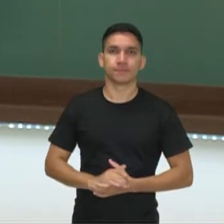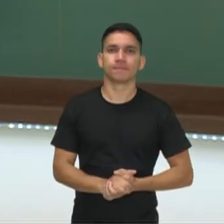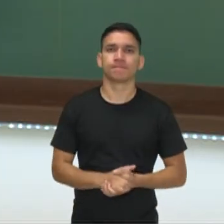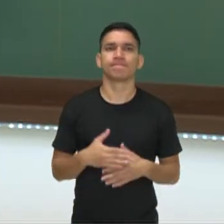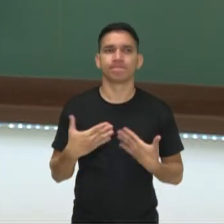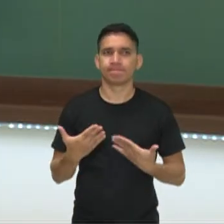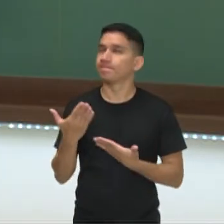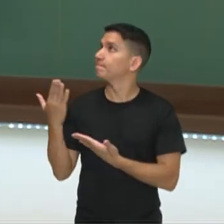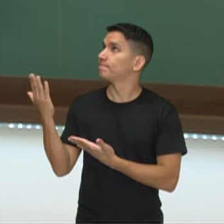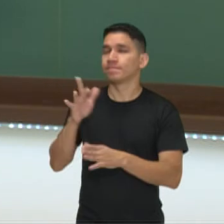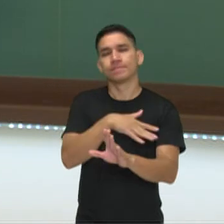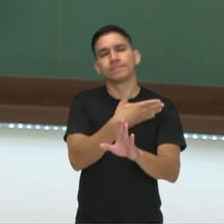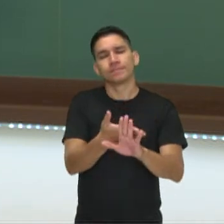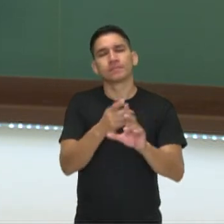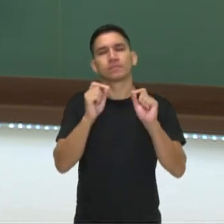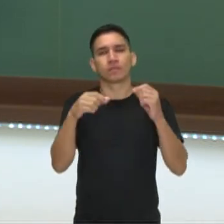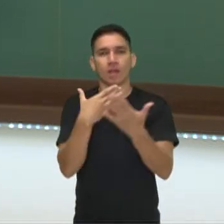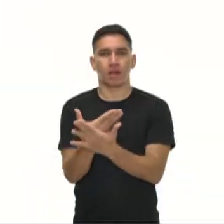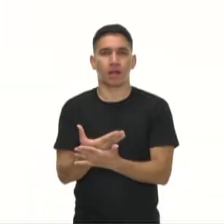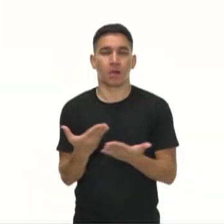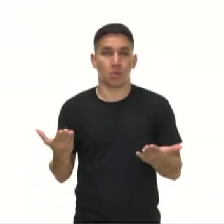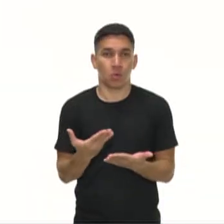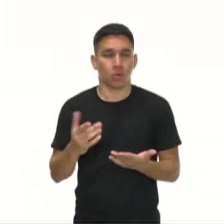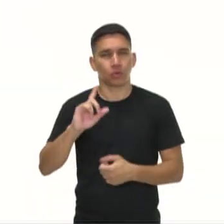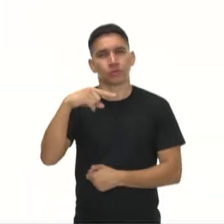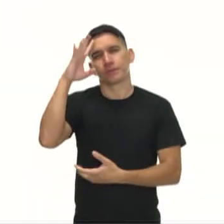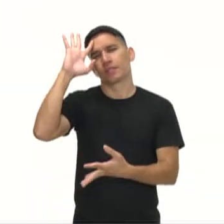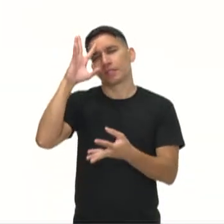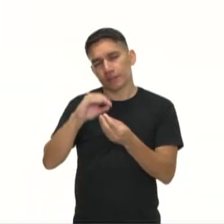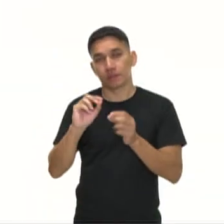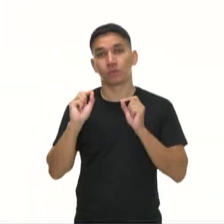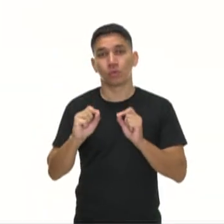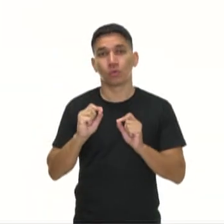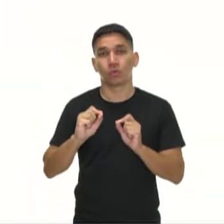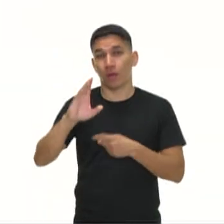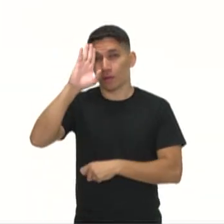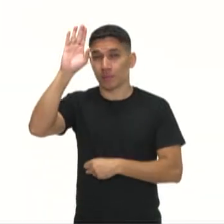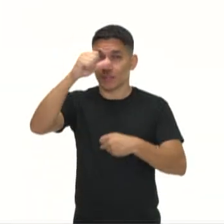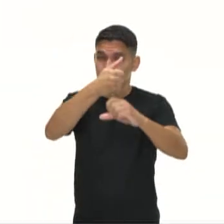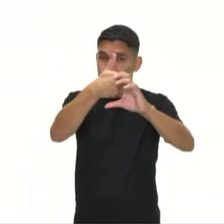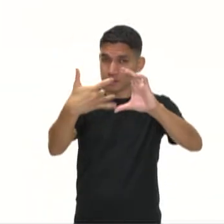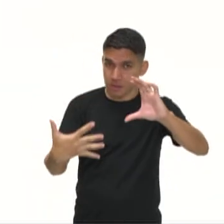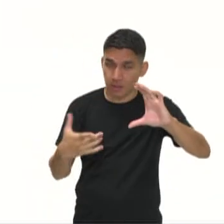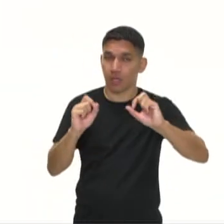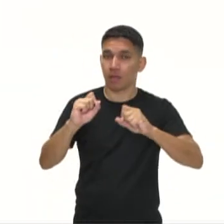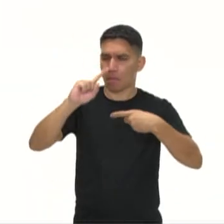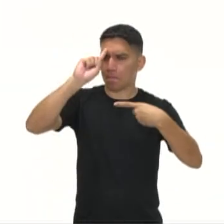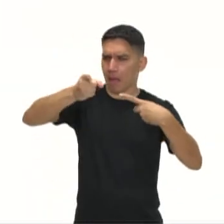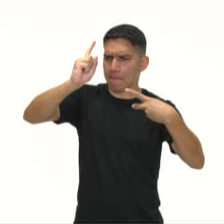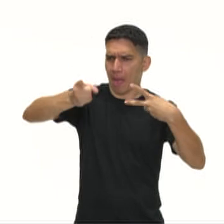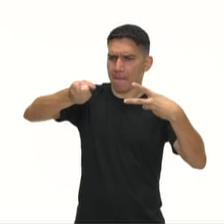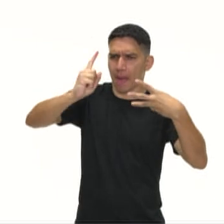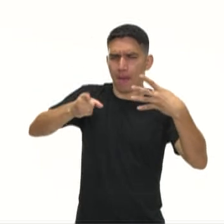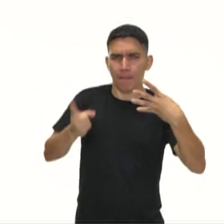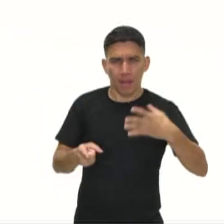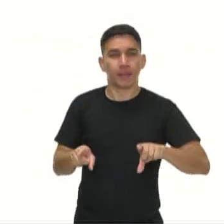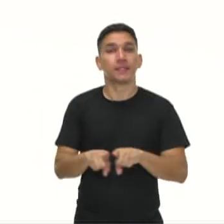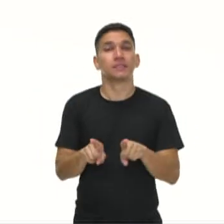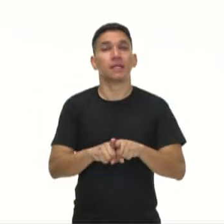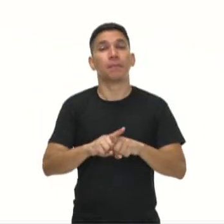Então, pessoal, nessa aula, nós entendemos as principais características do autoritarismo